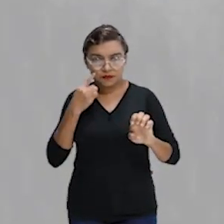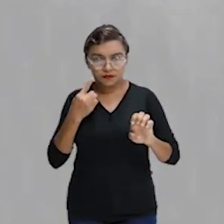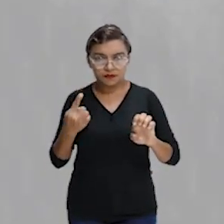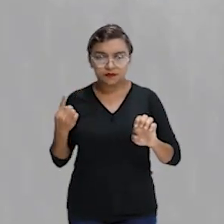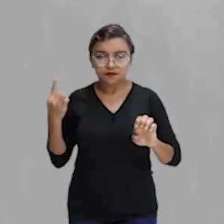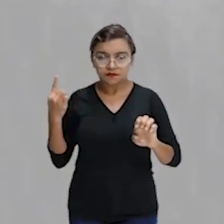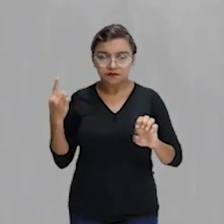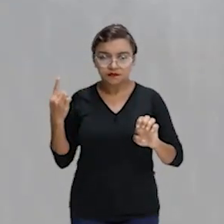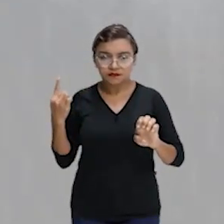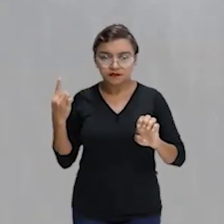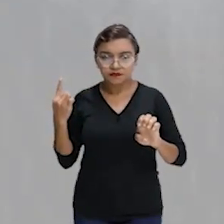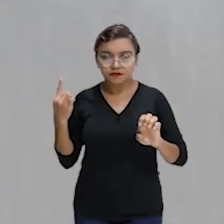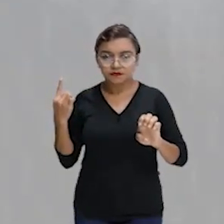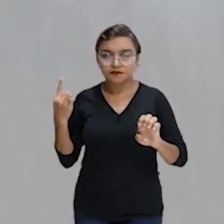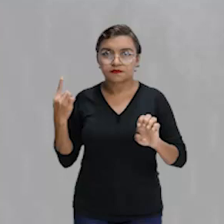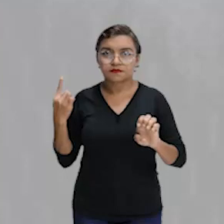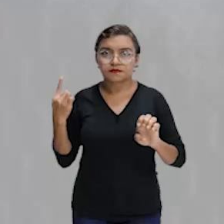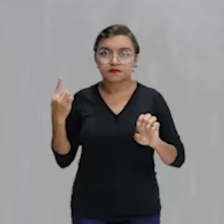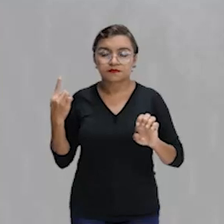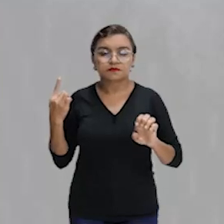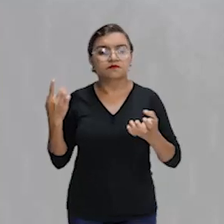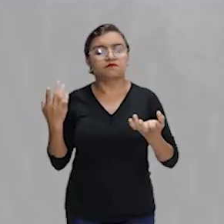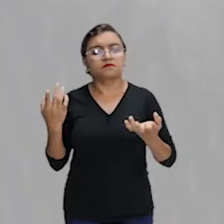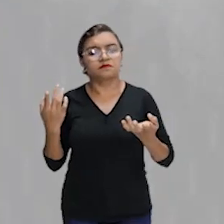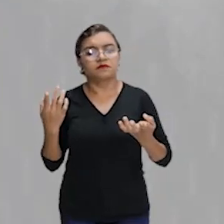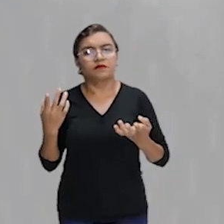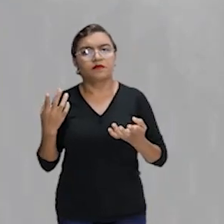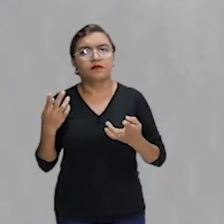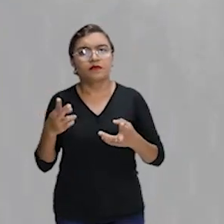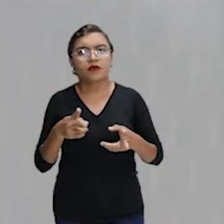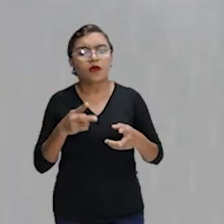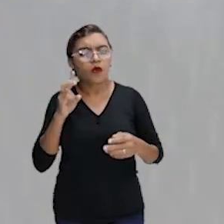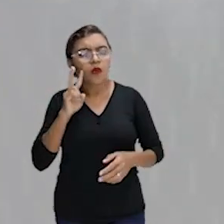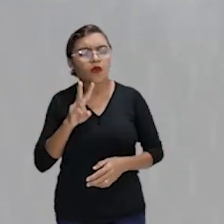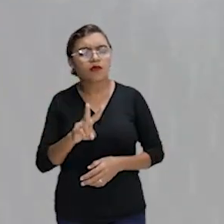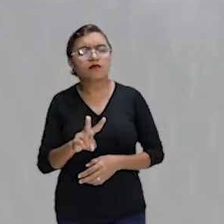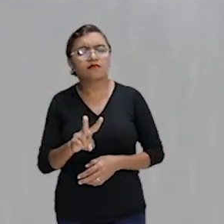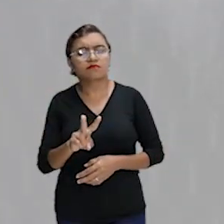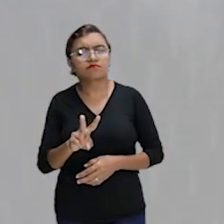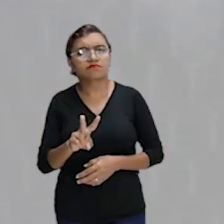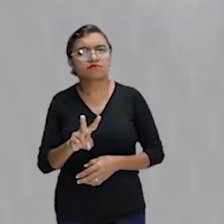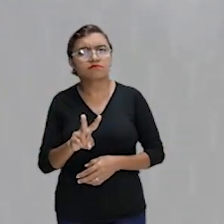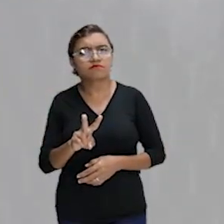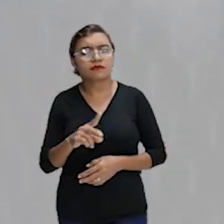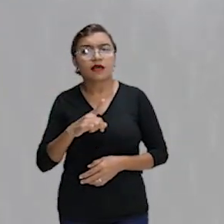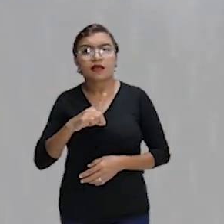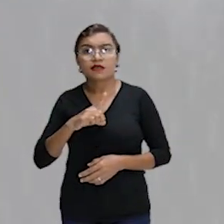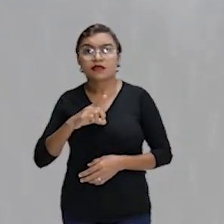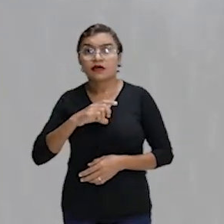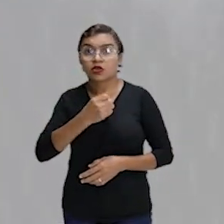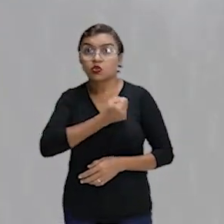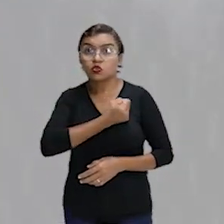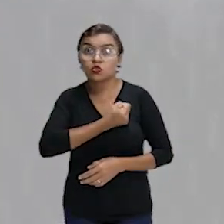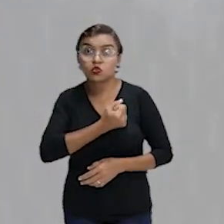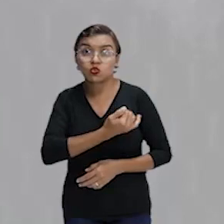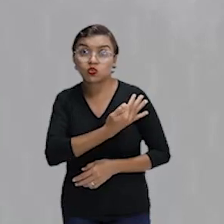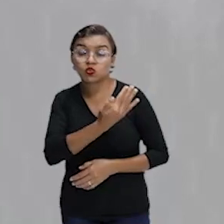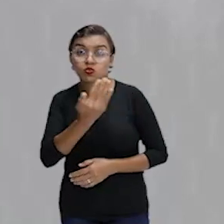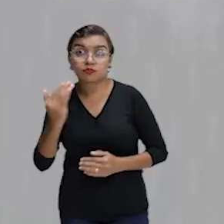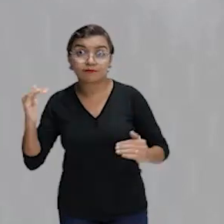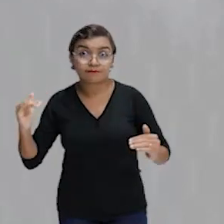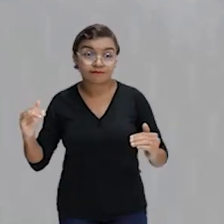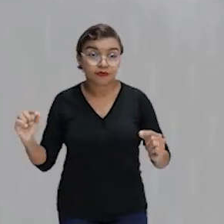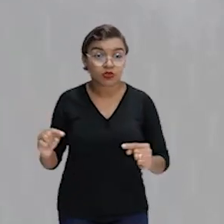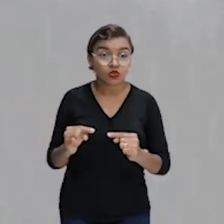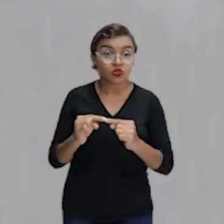300 menos 25 vezes T. Gente, olhando aqui, tem muito valor que está associado, né? Até